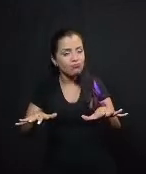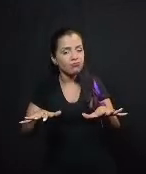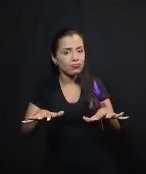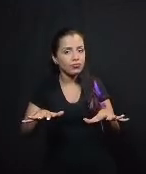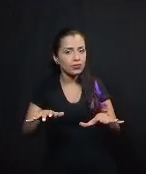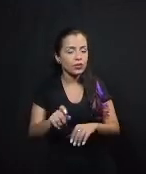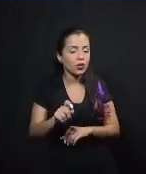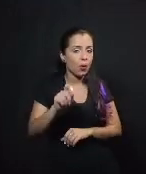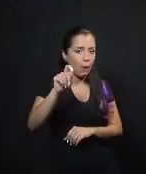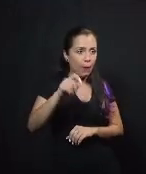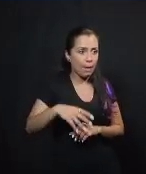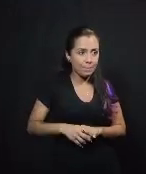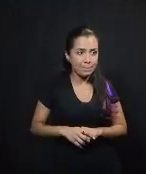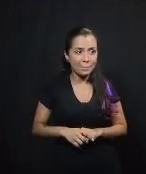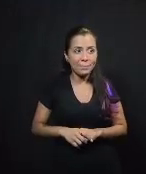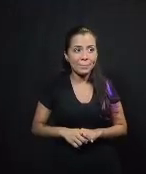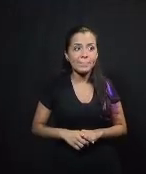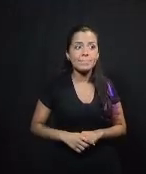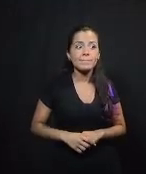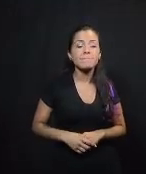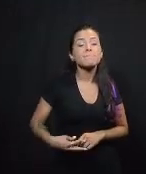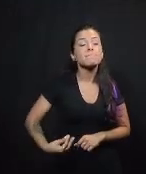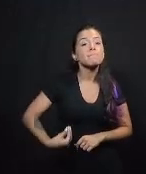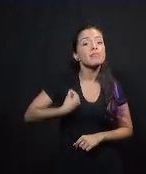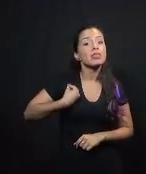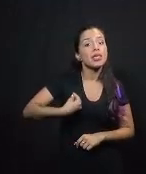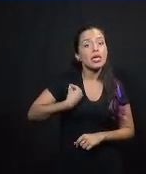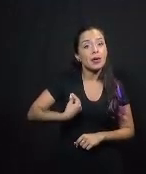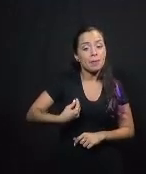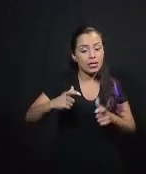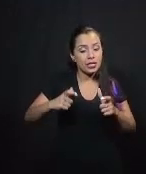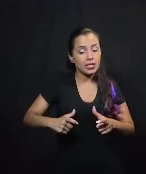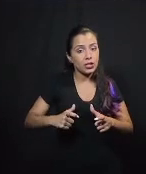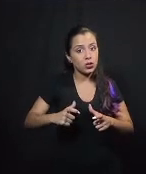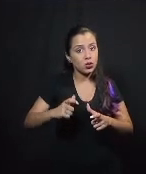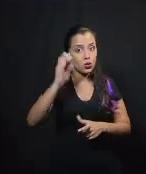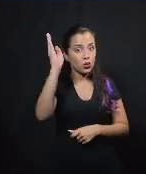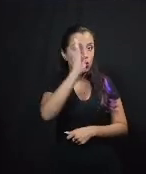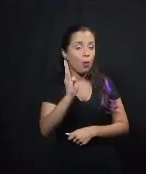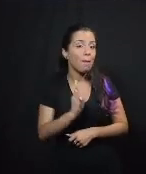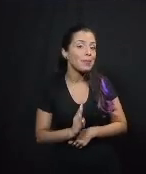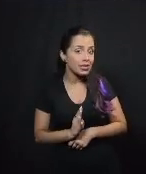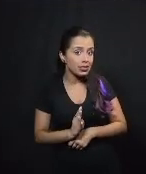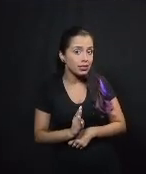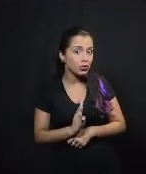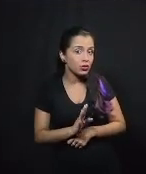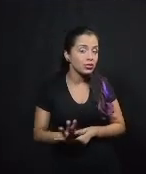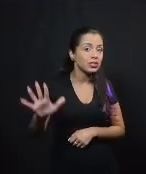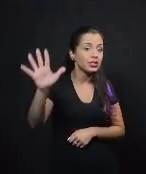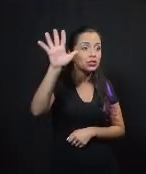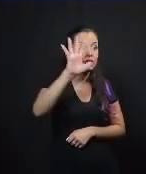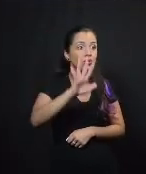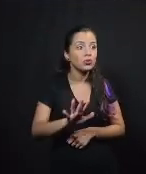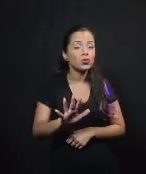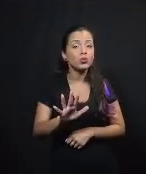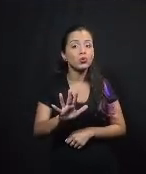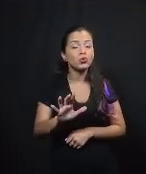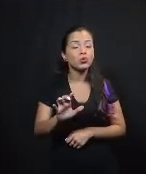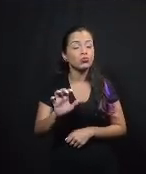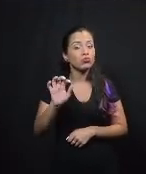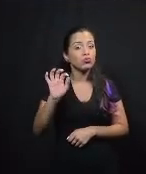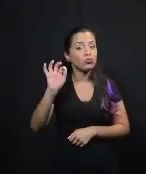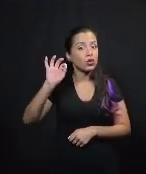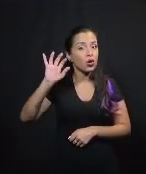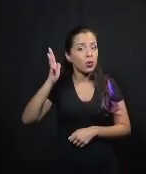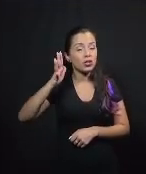êxito, aliás, é a presença no Brasil, aí não é só no Brasil, é a presença no Brasil de um fenômeno, todos